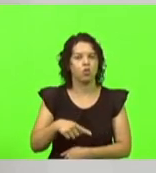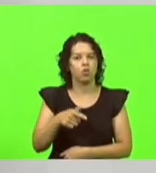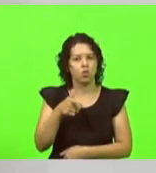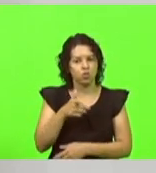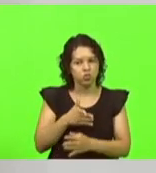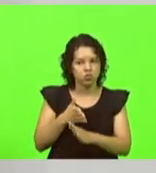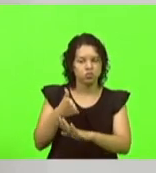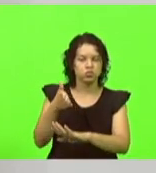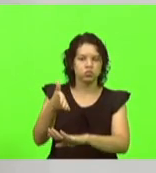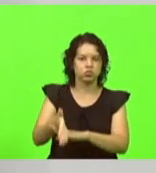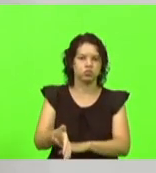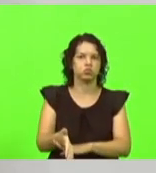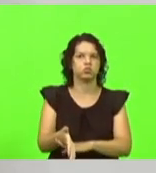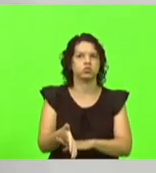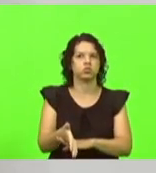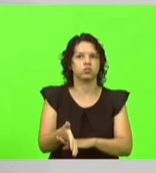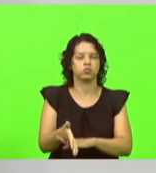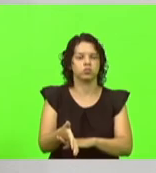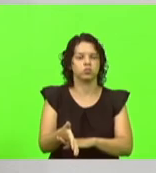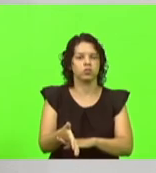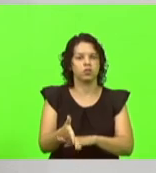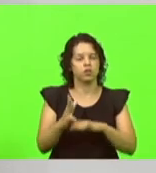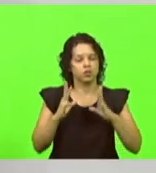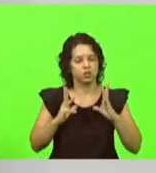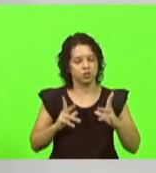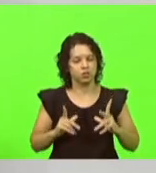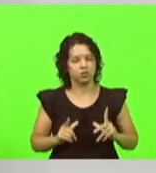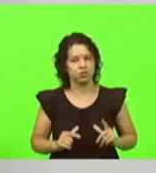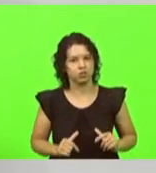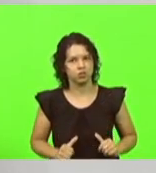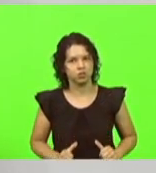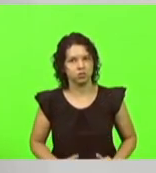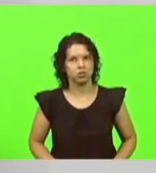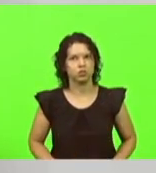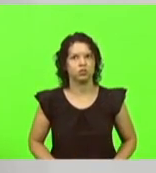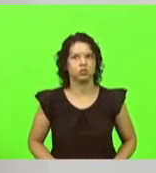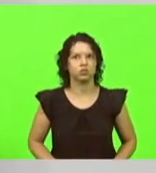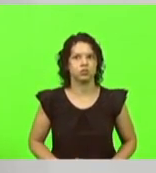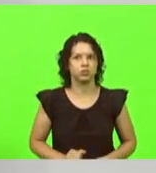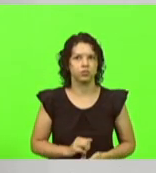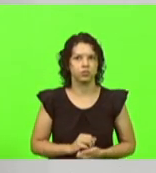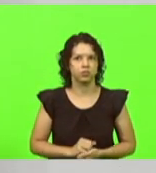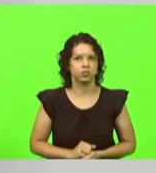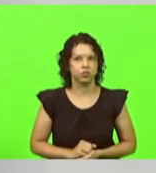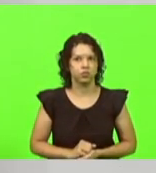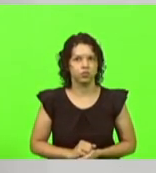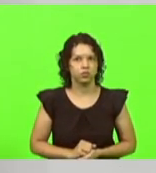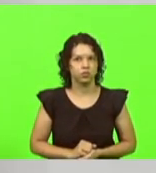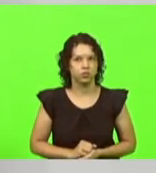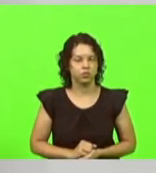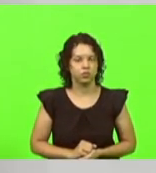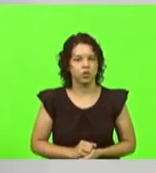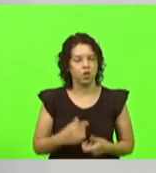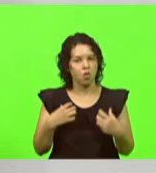apresentar limpos e mesmo com roupas